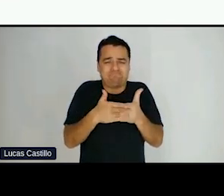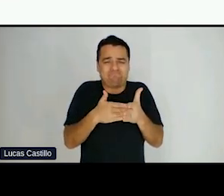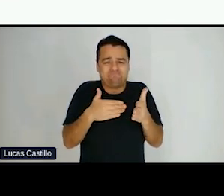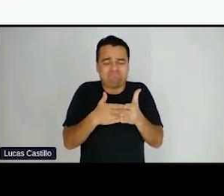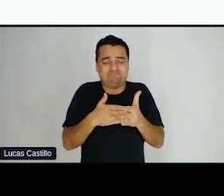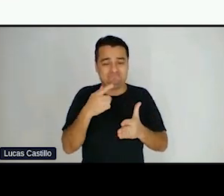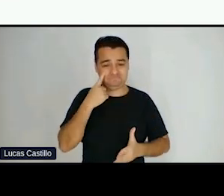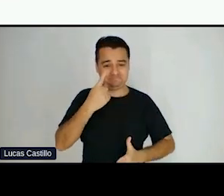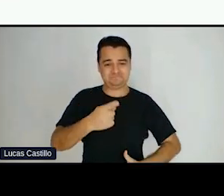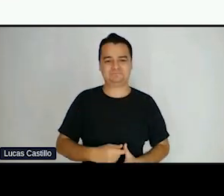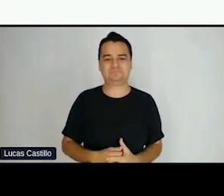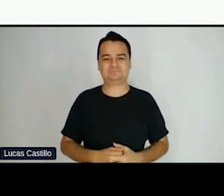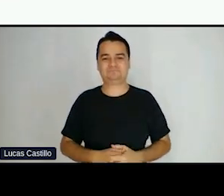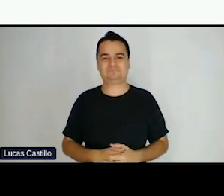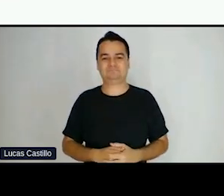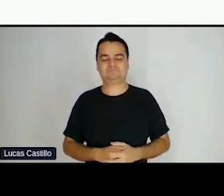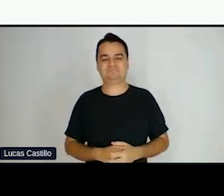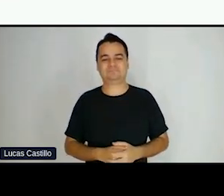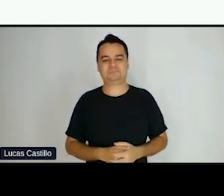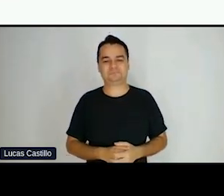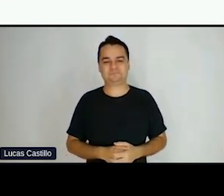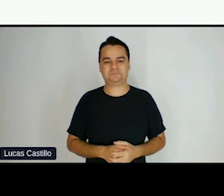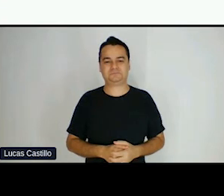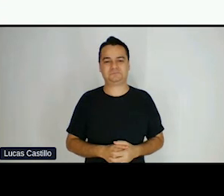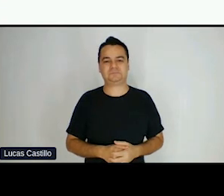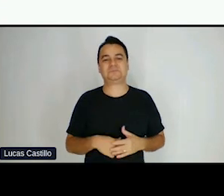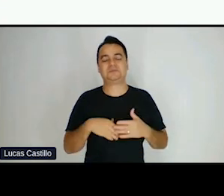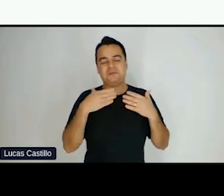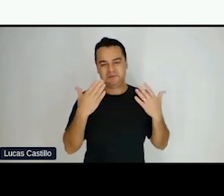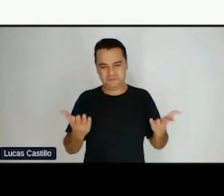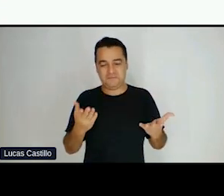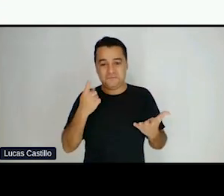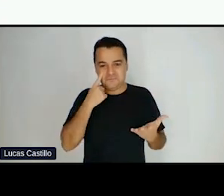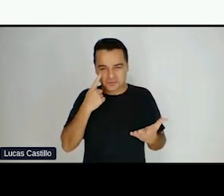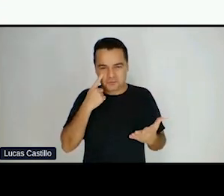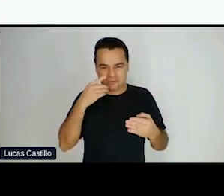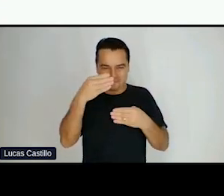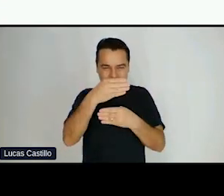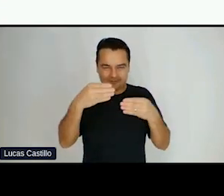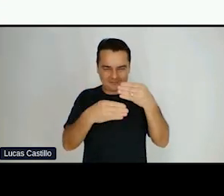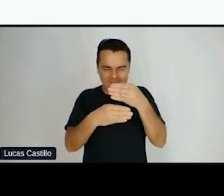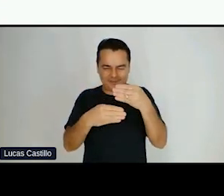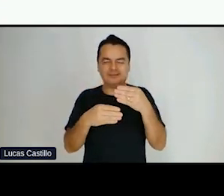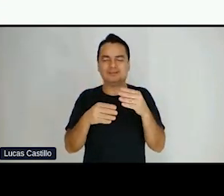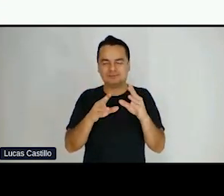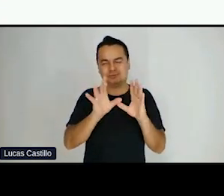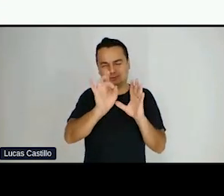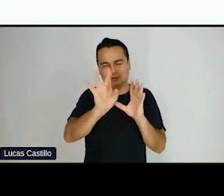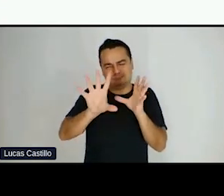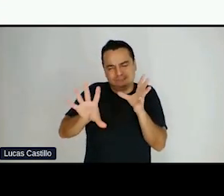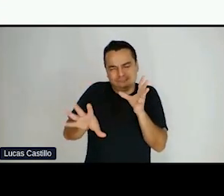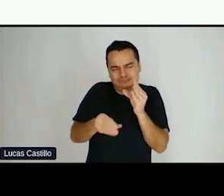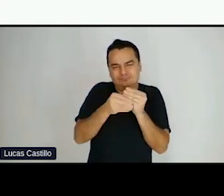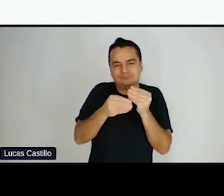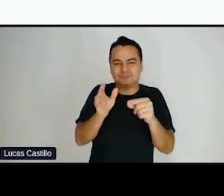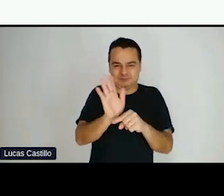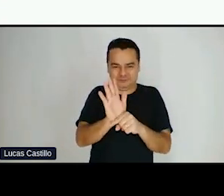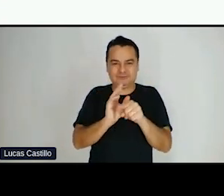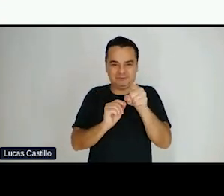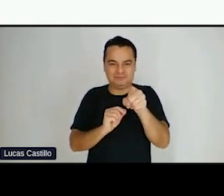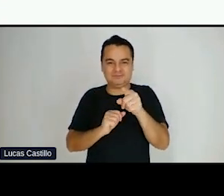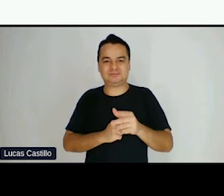acordo. Então, né, como vocês puderam verificar, só reforçando o que está no vídeo,